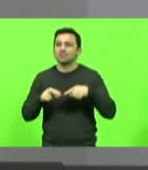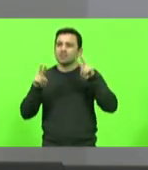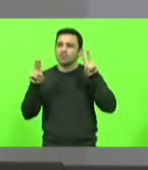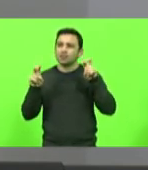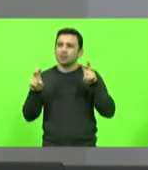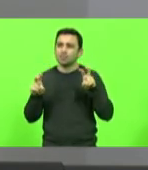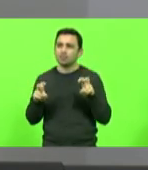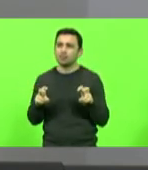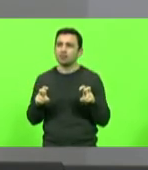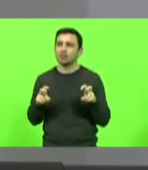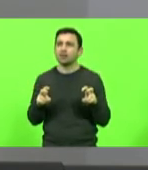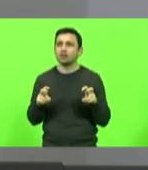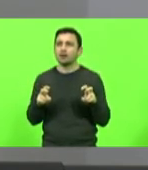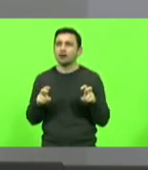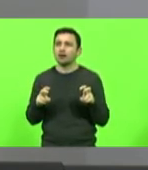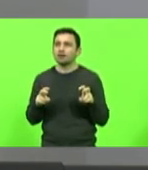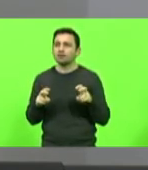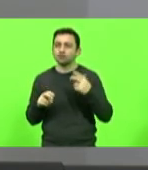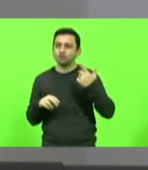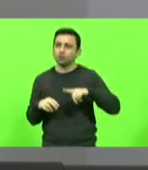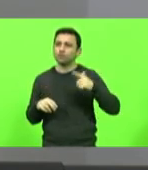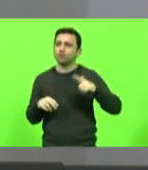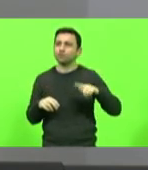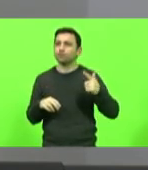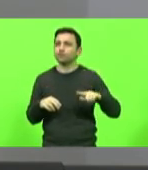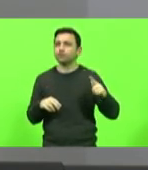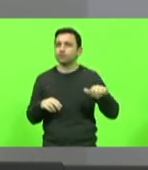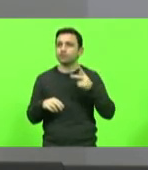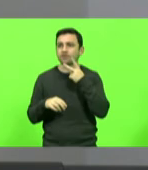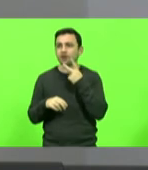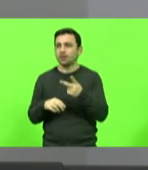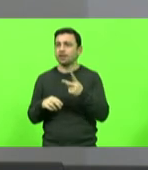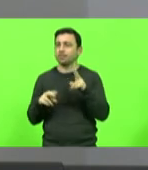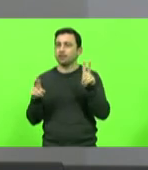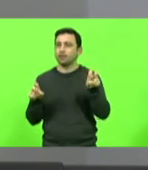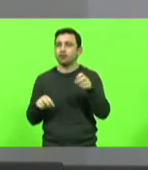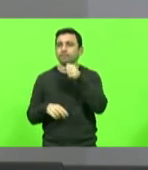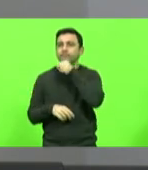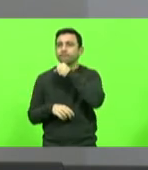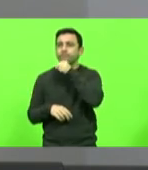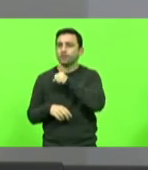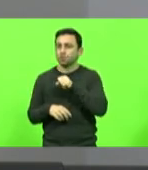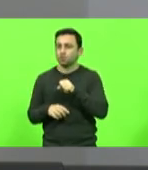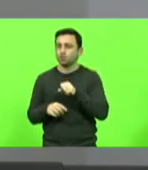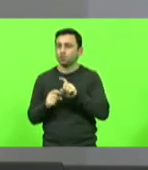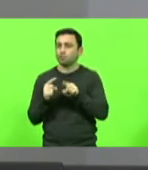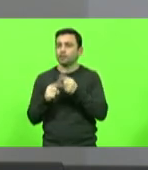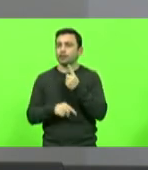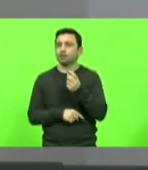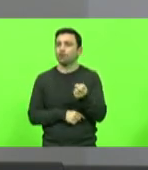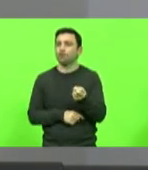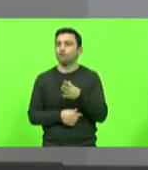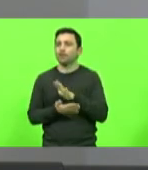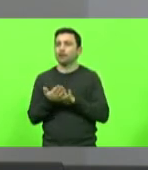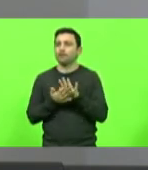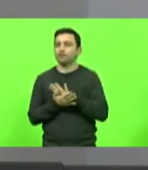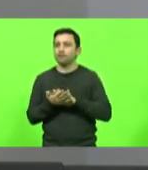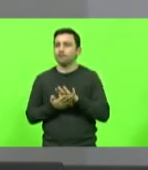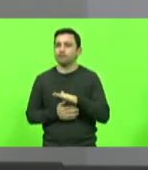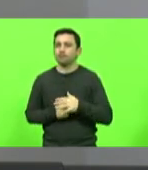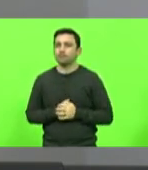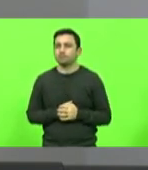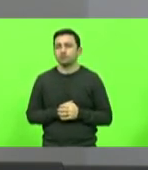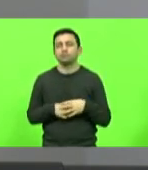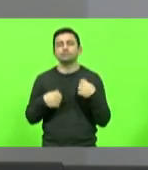aqui que são reiteradamente temas antigos, não são temas novos, como já foi citado. Então,